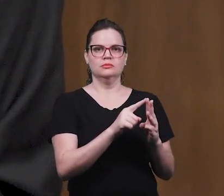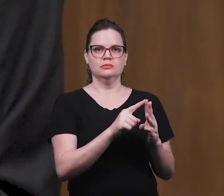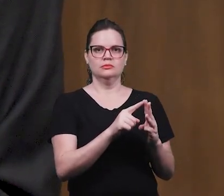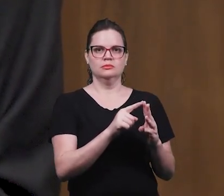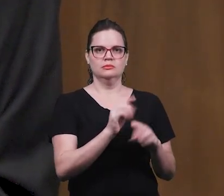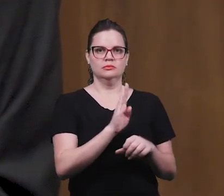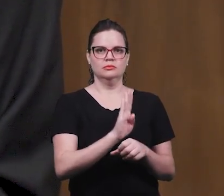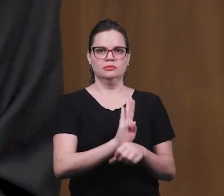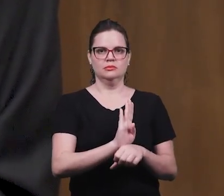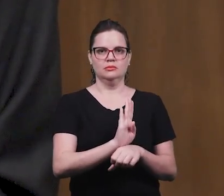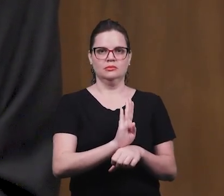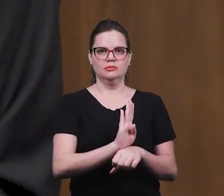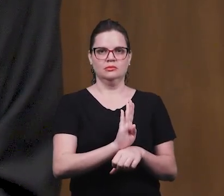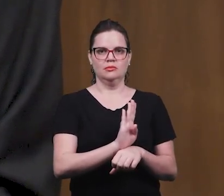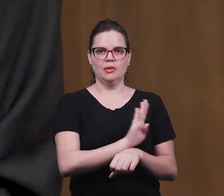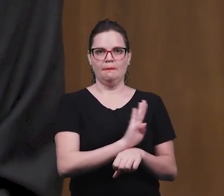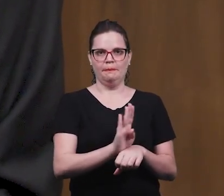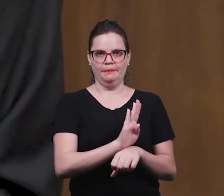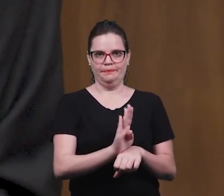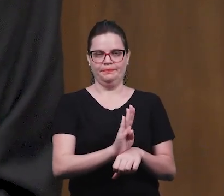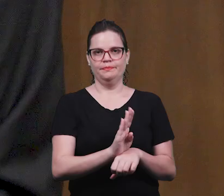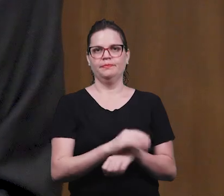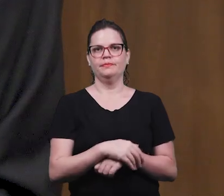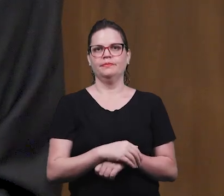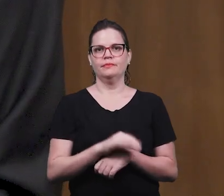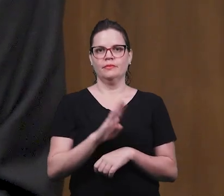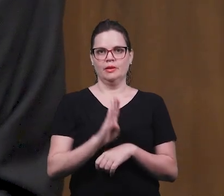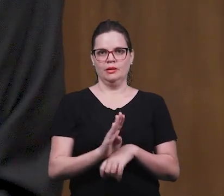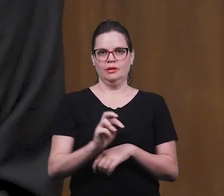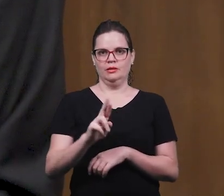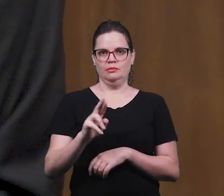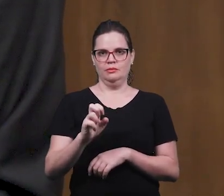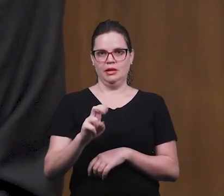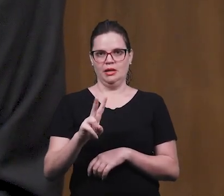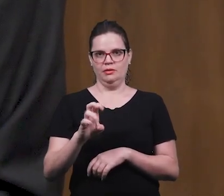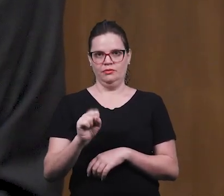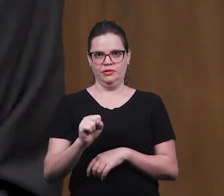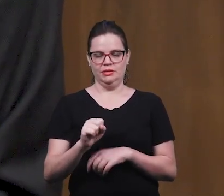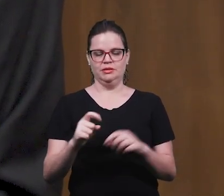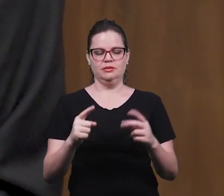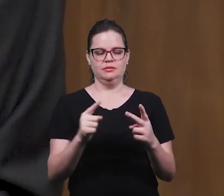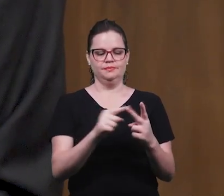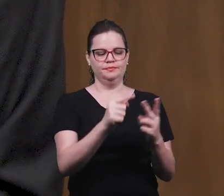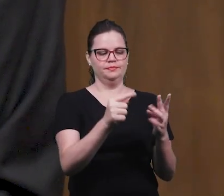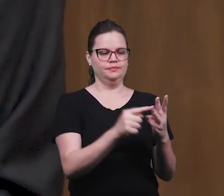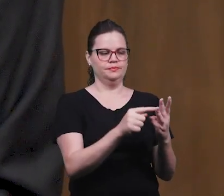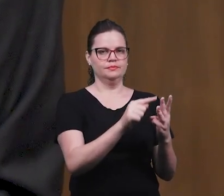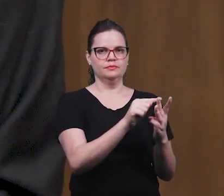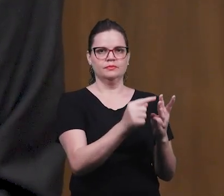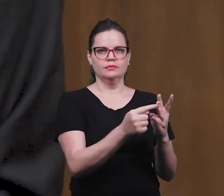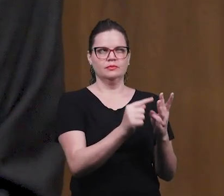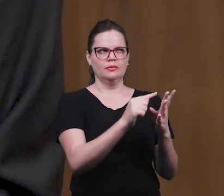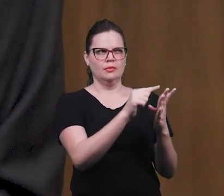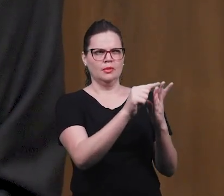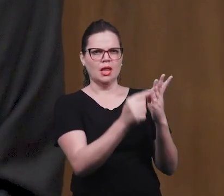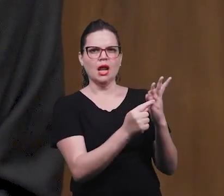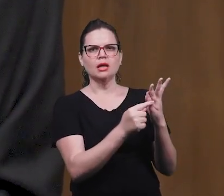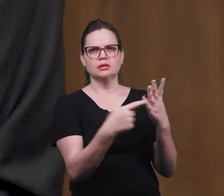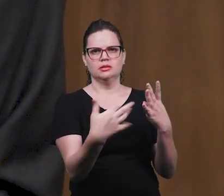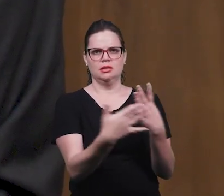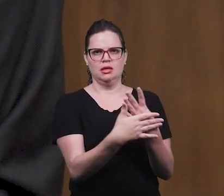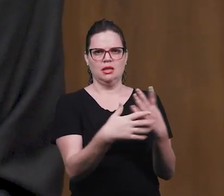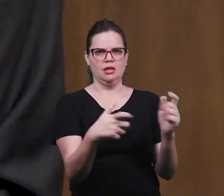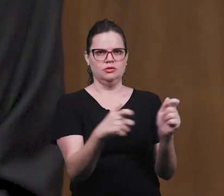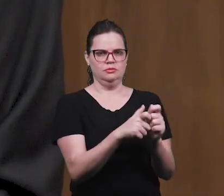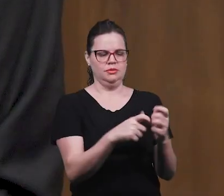dizer assim, a capital da ilha, né? É a maior cidade, Breves. Aí tem algumas cidades pequenas que nós damos assistência